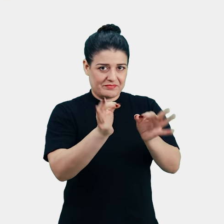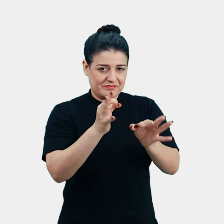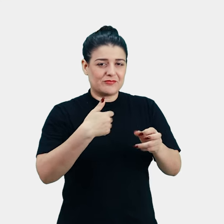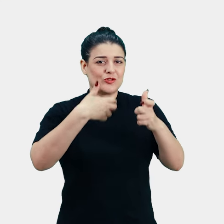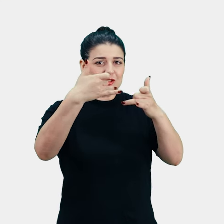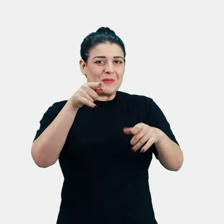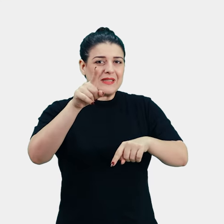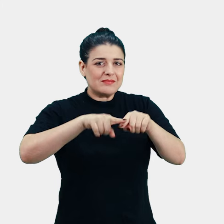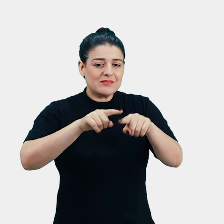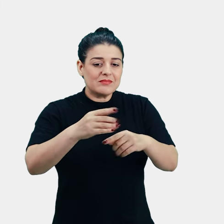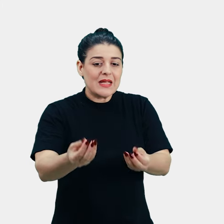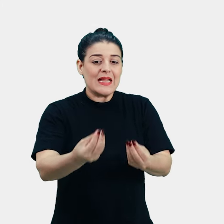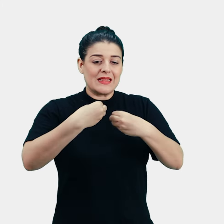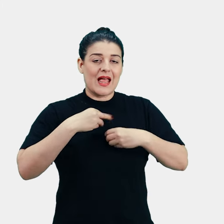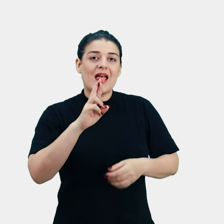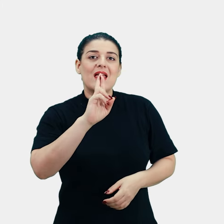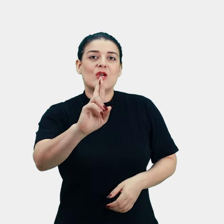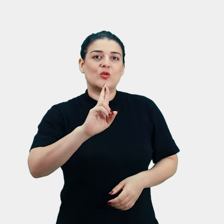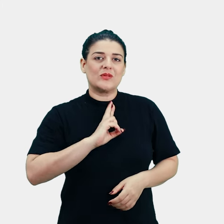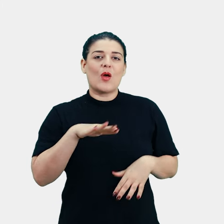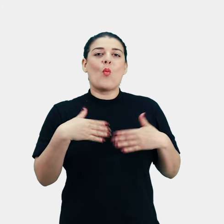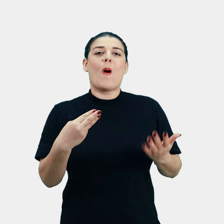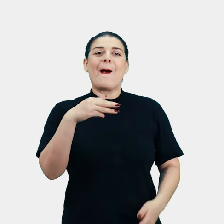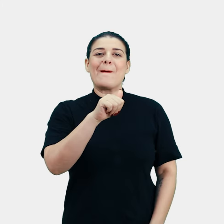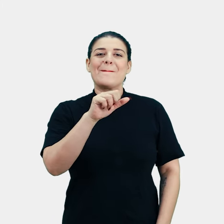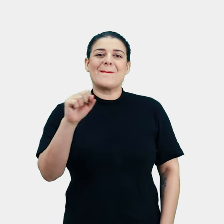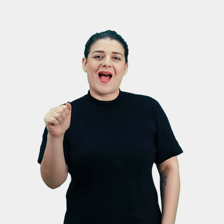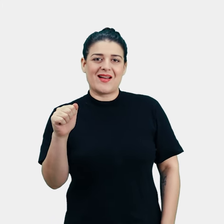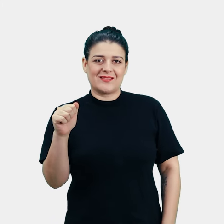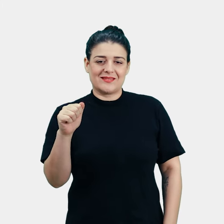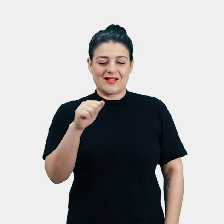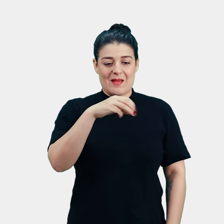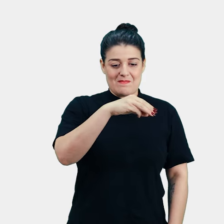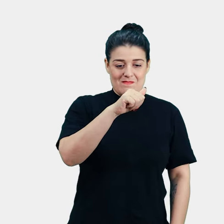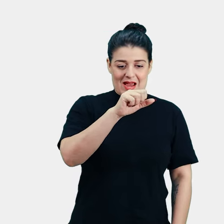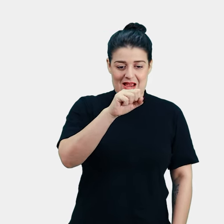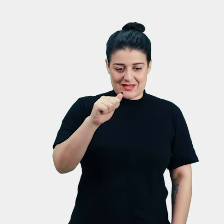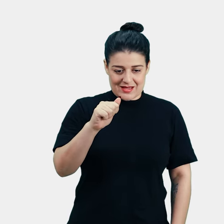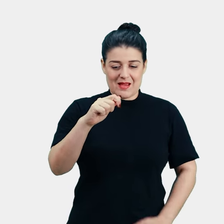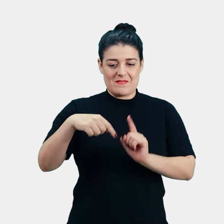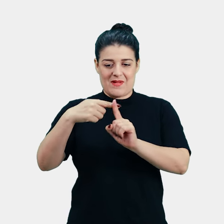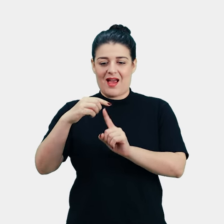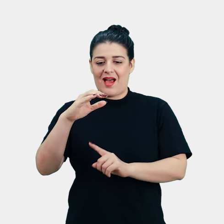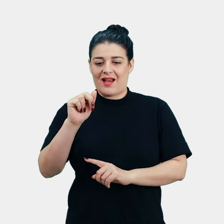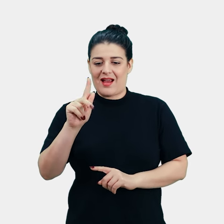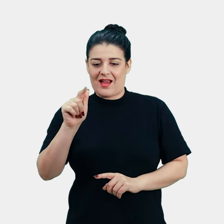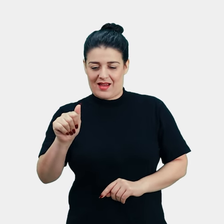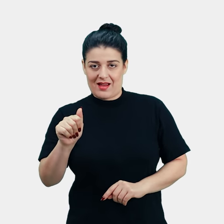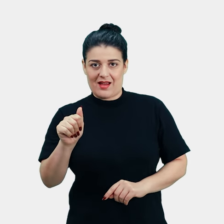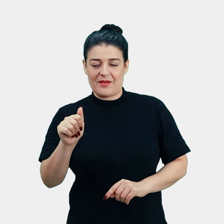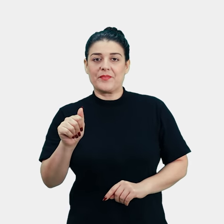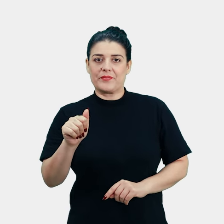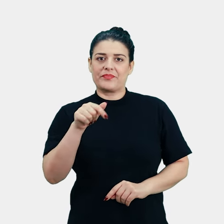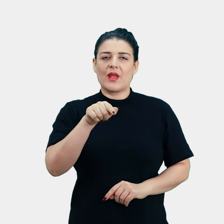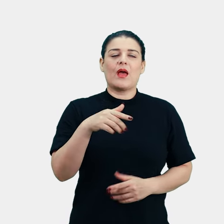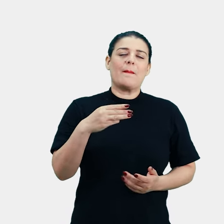esse equipamento nos fornece a massa, razão massa-carga. Então, eu vou ver, por exemplo, uma substância tem a